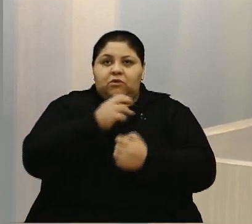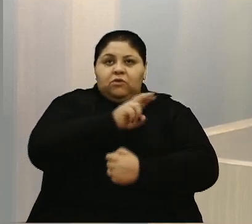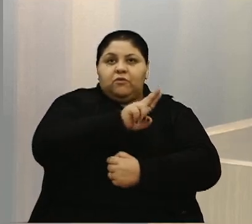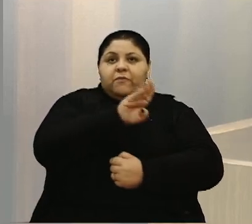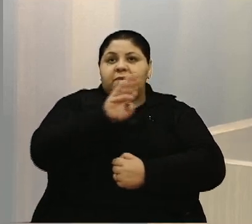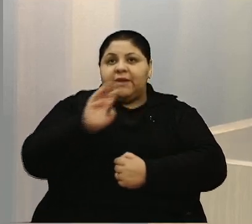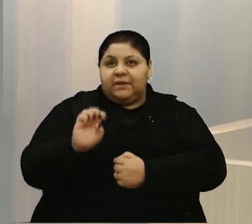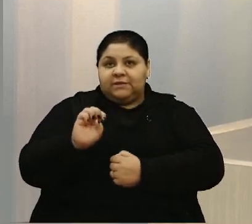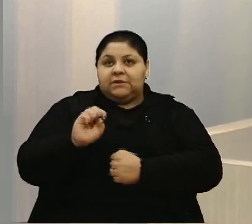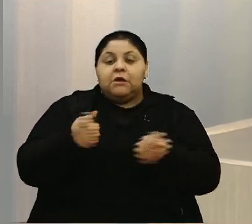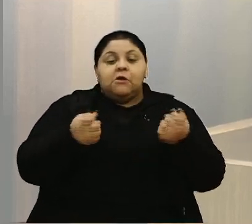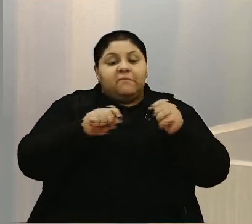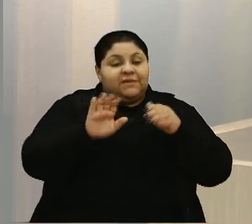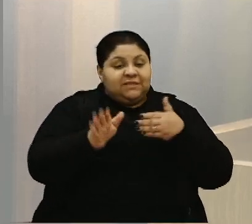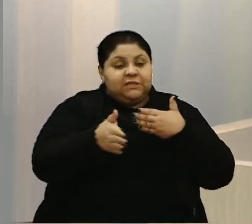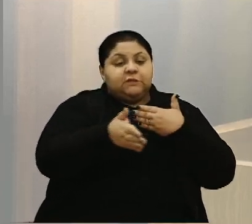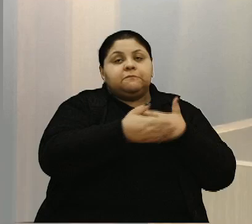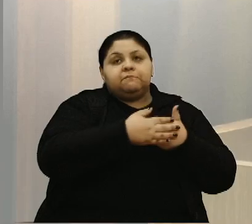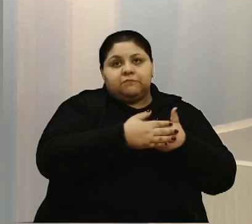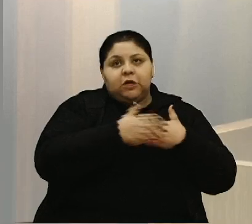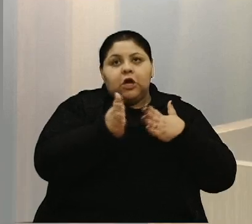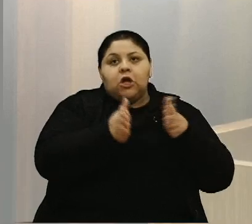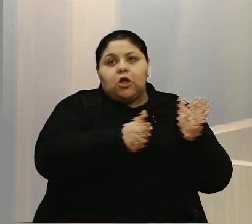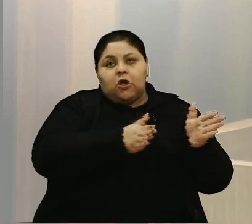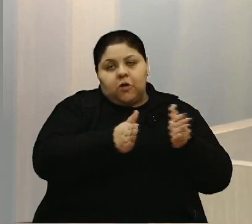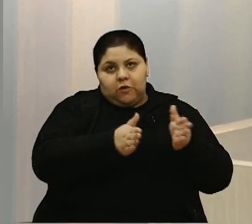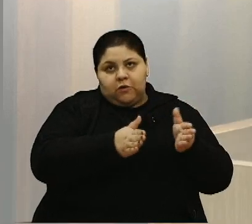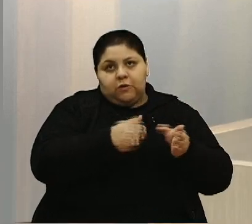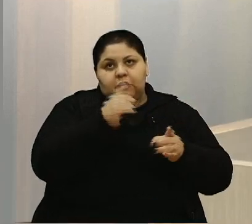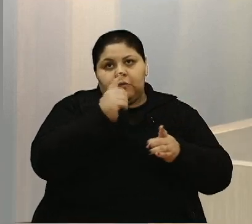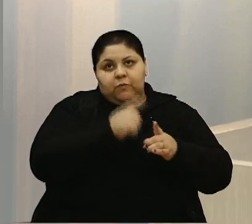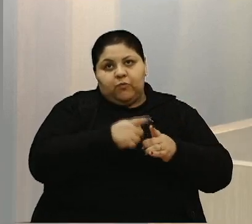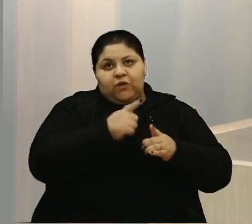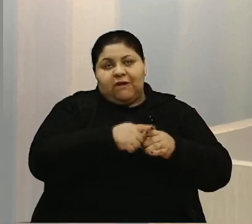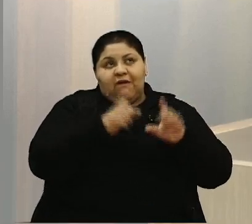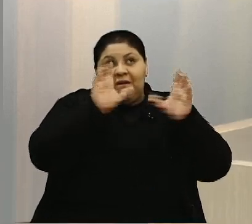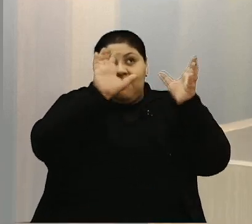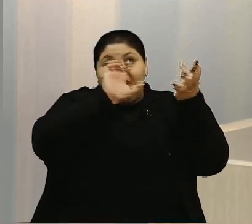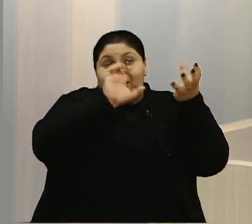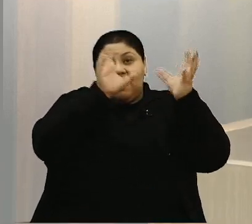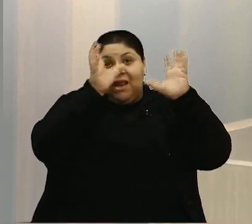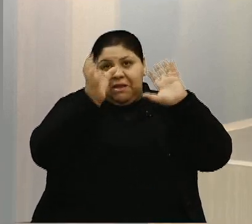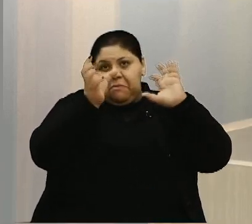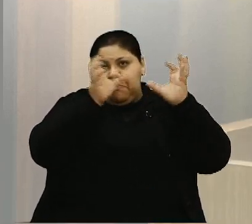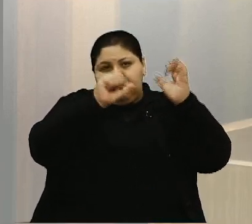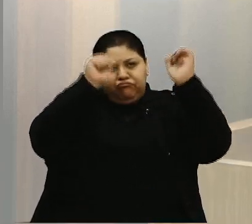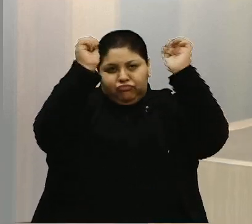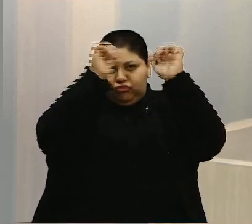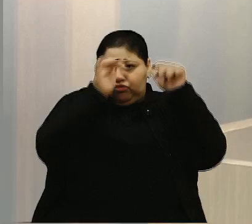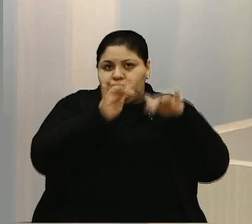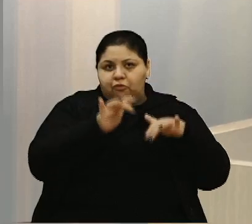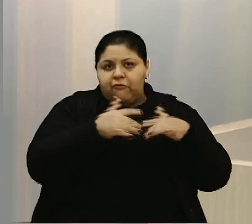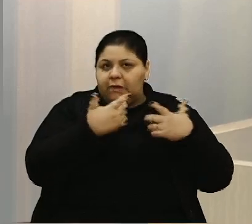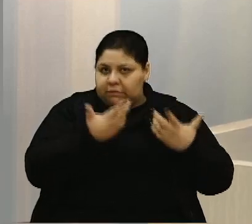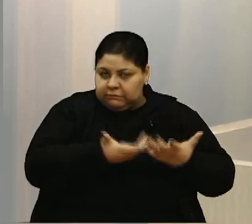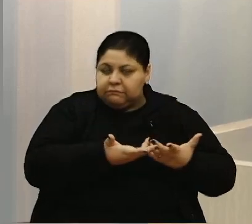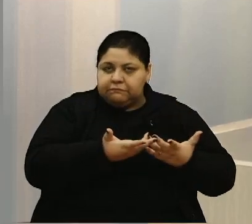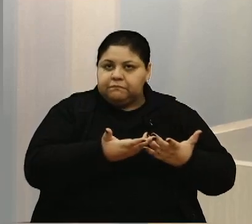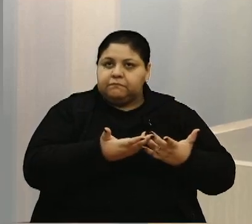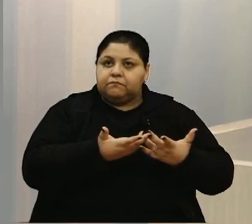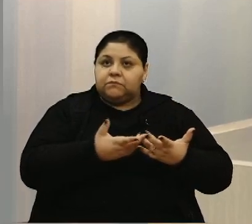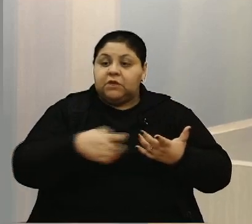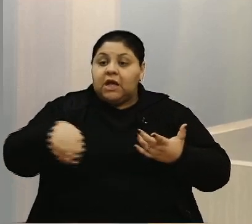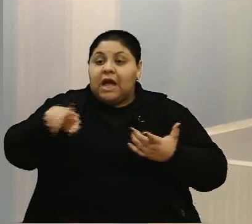ficar fechadas por algum período, em função da impossibilidade por danos materiais, a